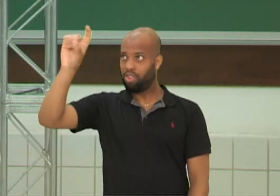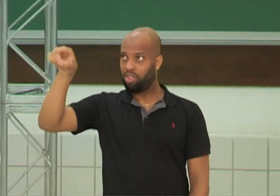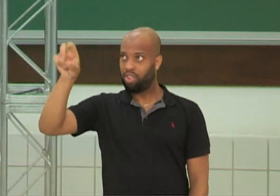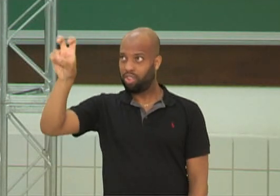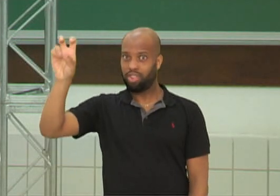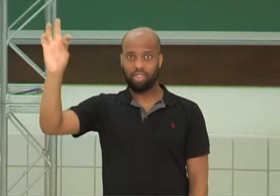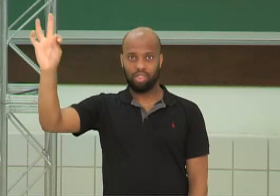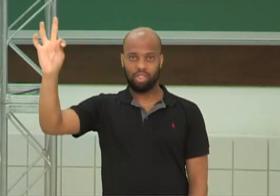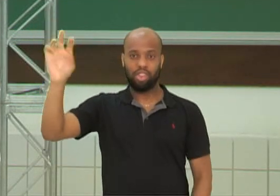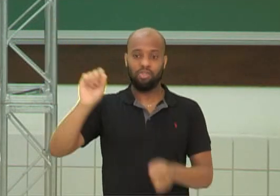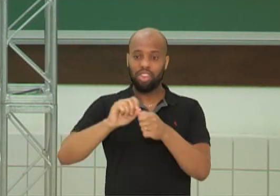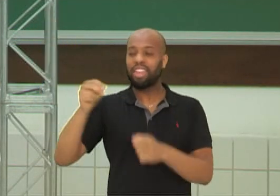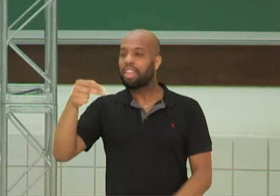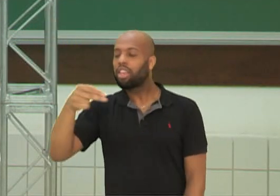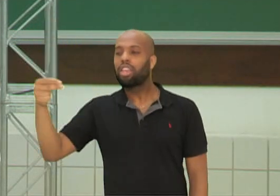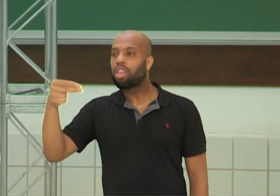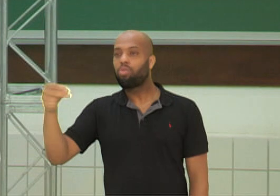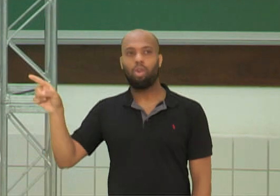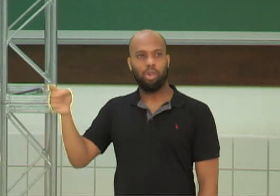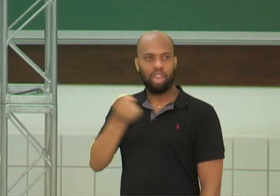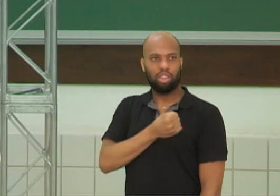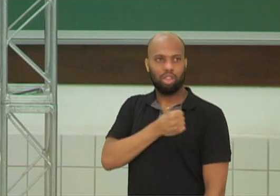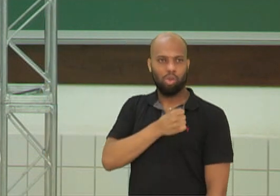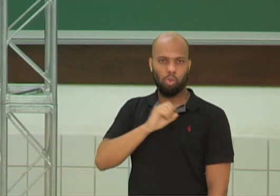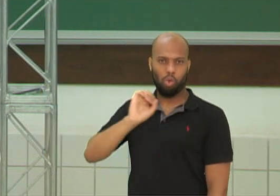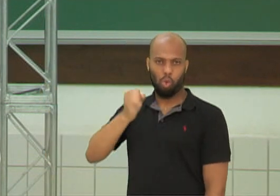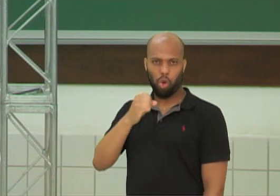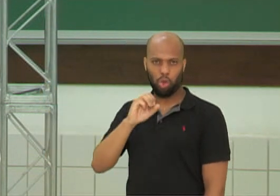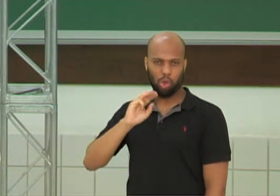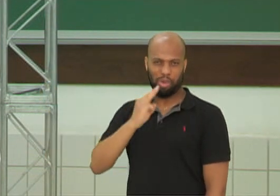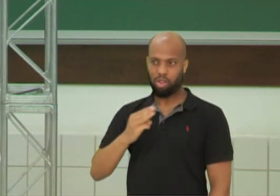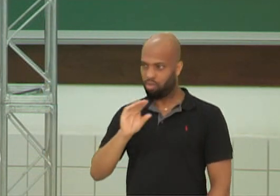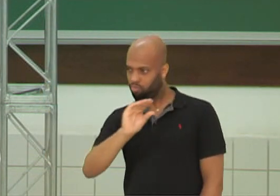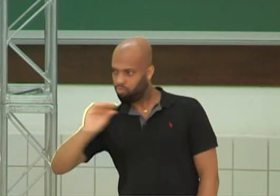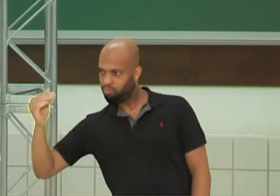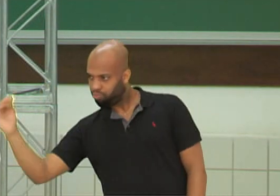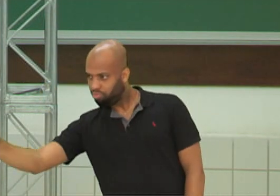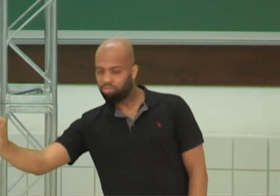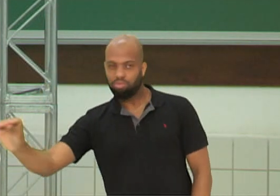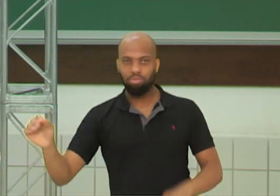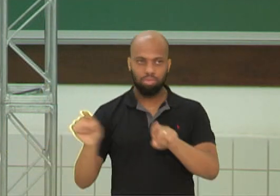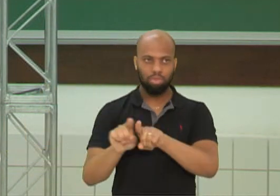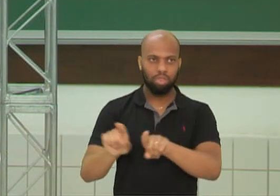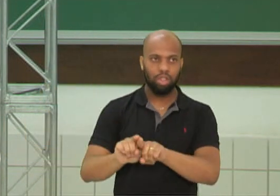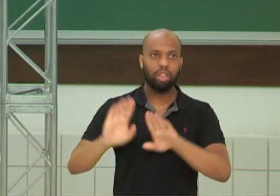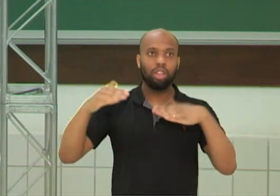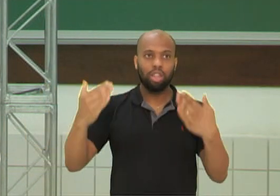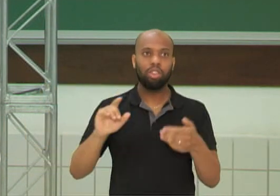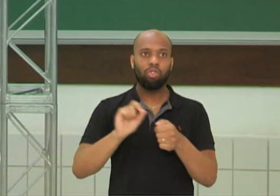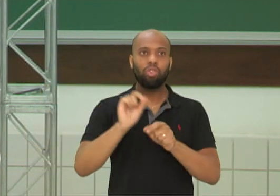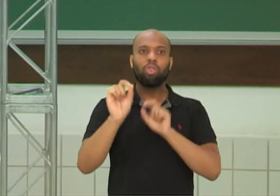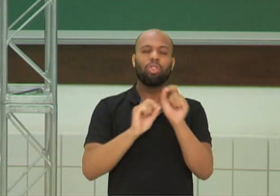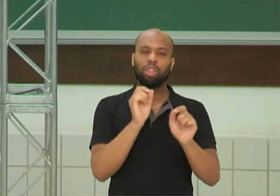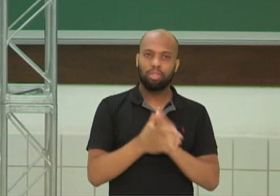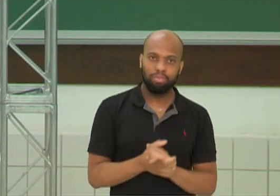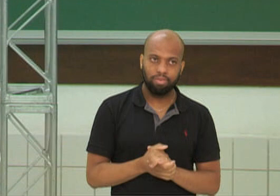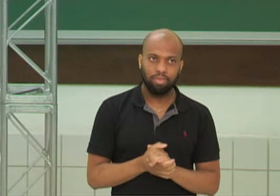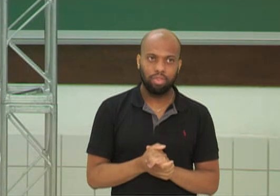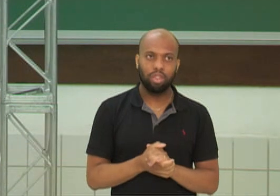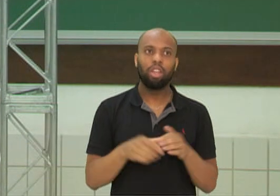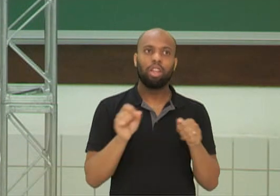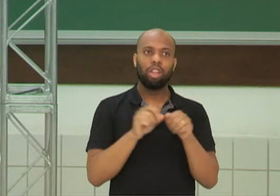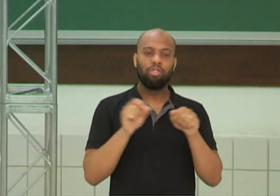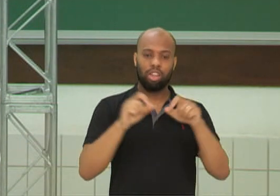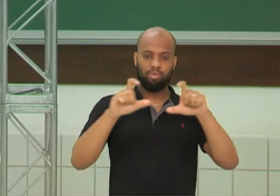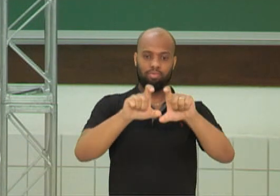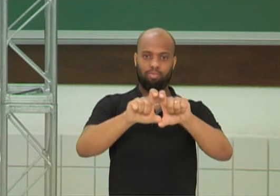e iguala a esse valor de mais de 8 milhões. E aí, o que você vai fazer? Uma